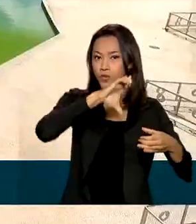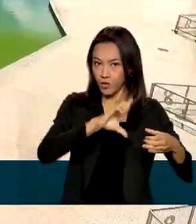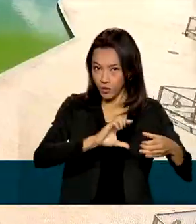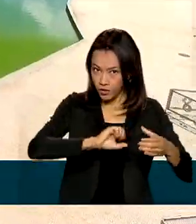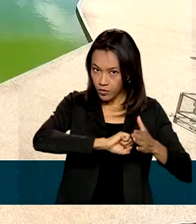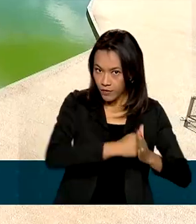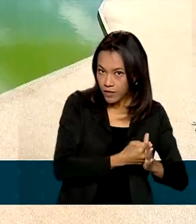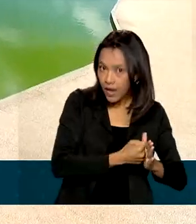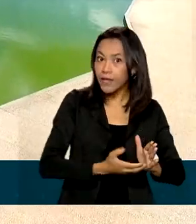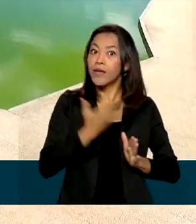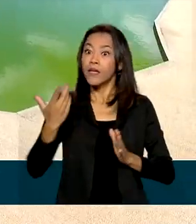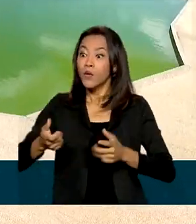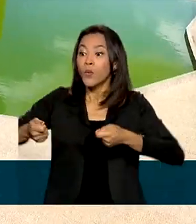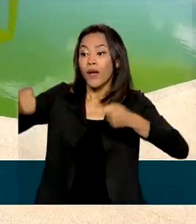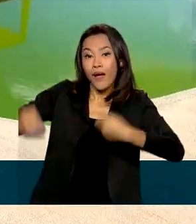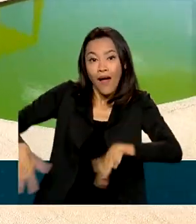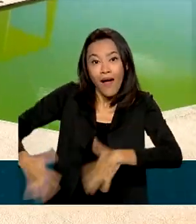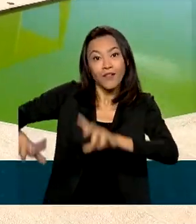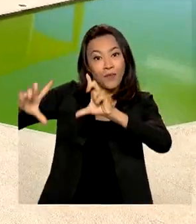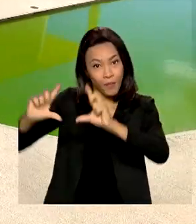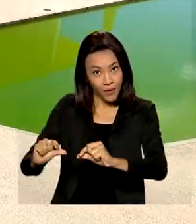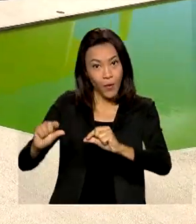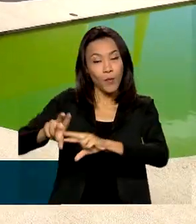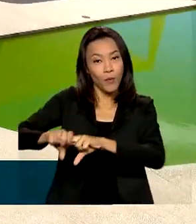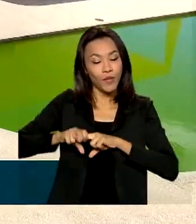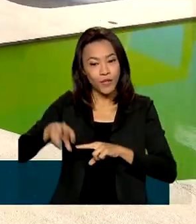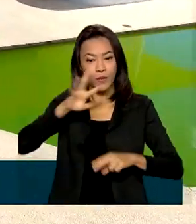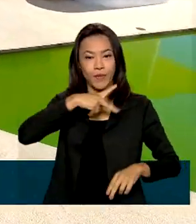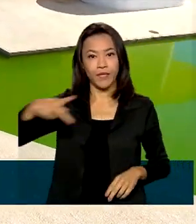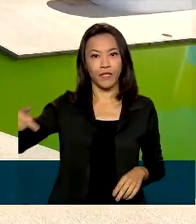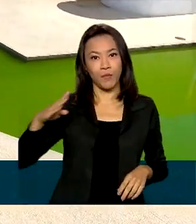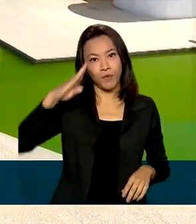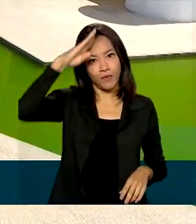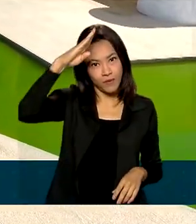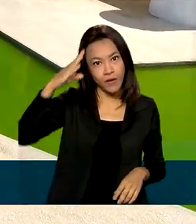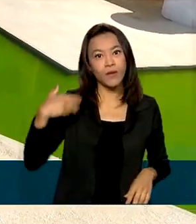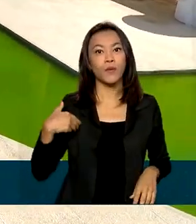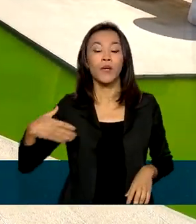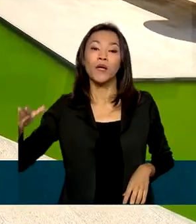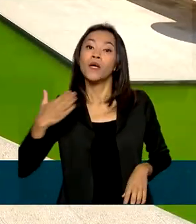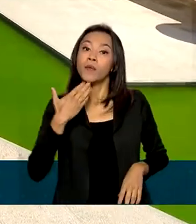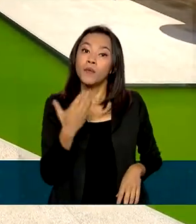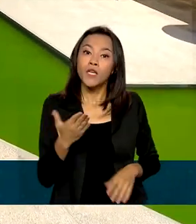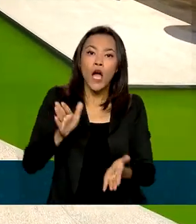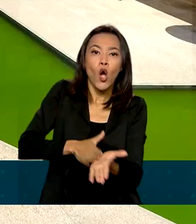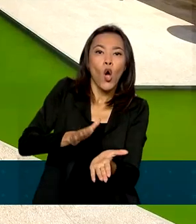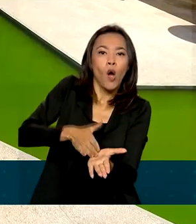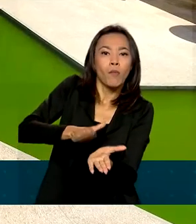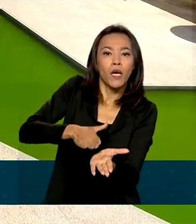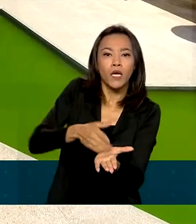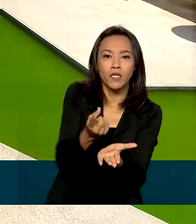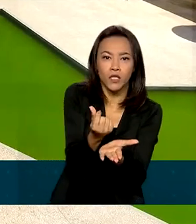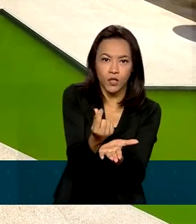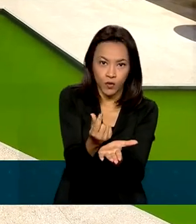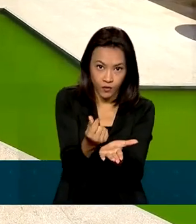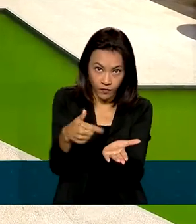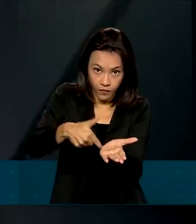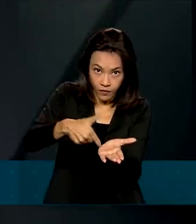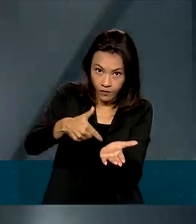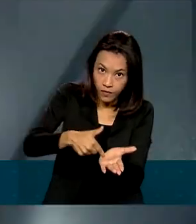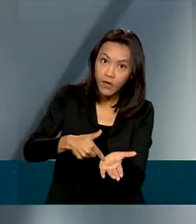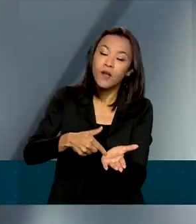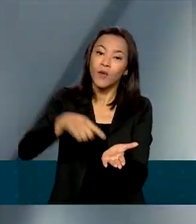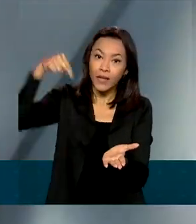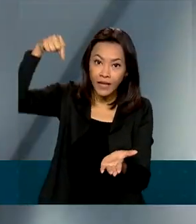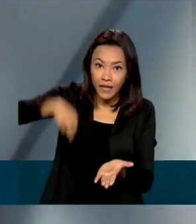menor daí a decisão do presidente Jair bolsonaro de interromper a cobrança da tarifa escassez hídrica